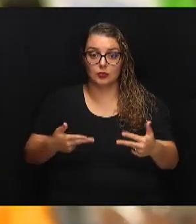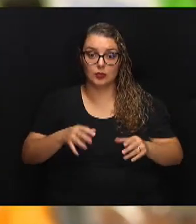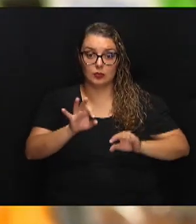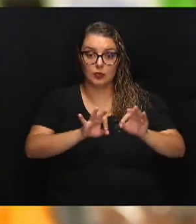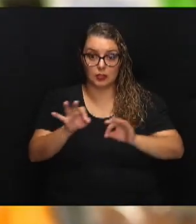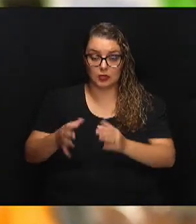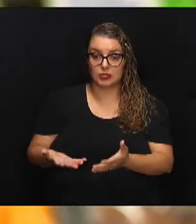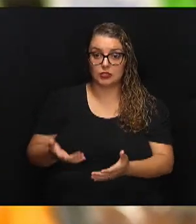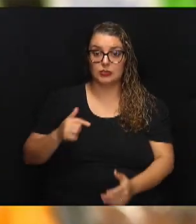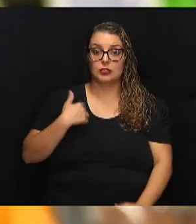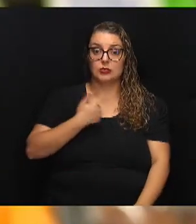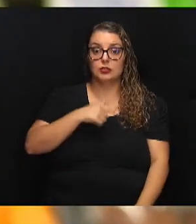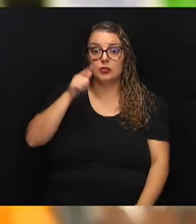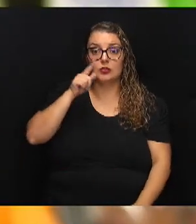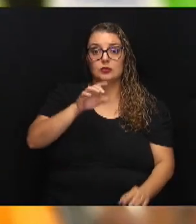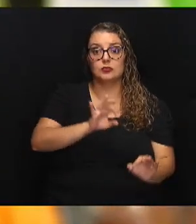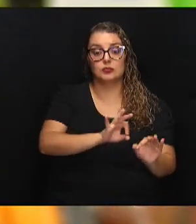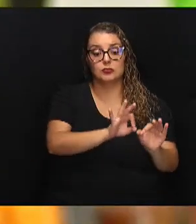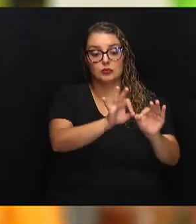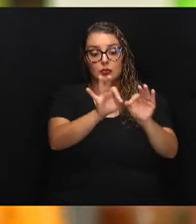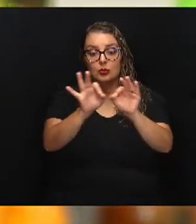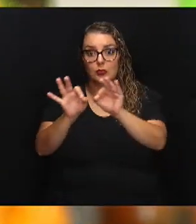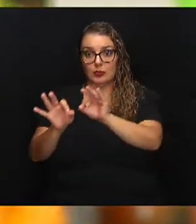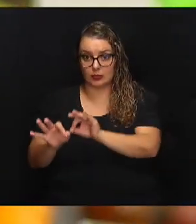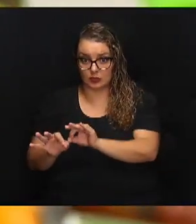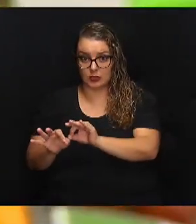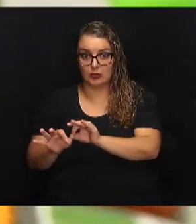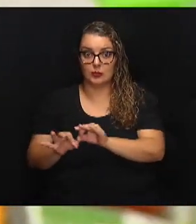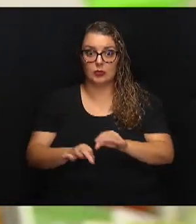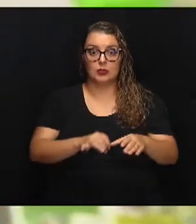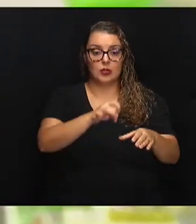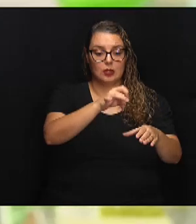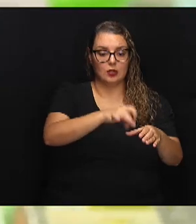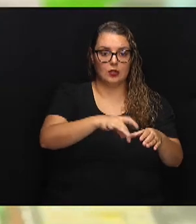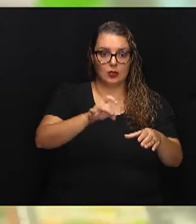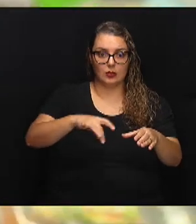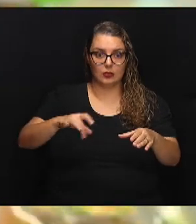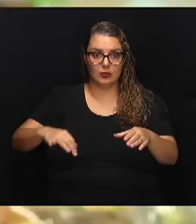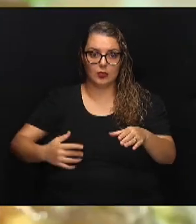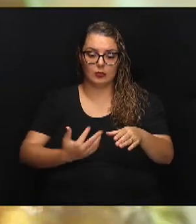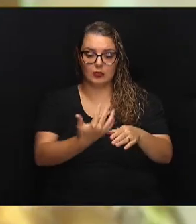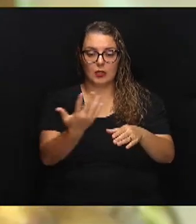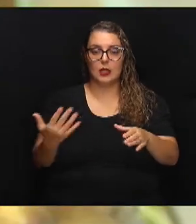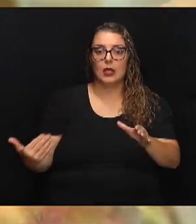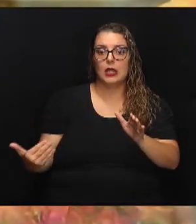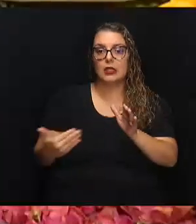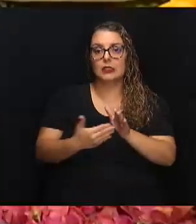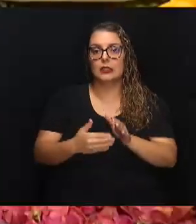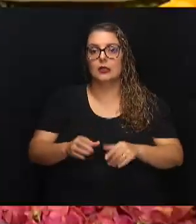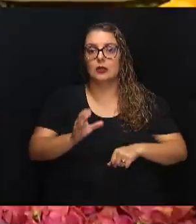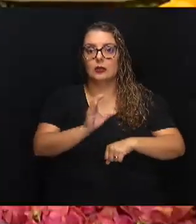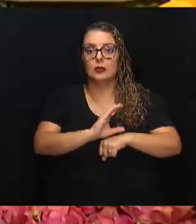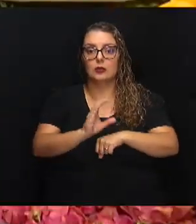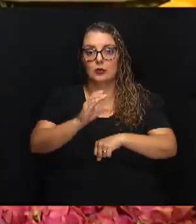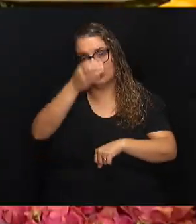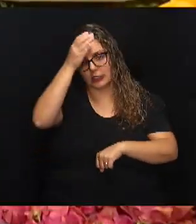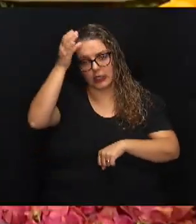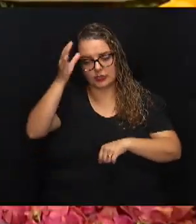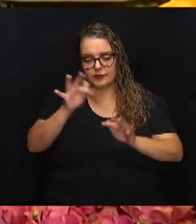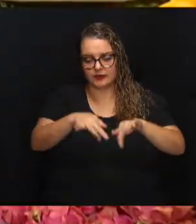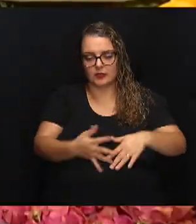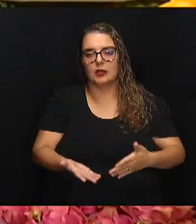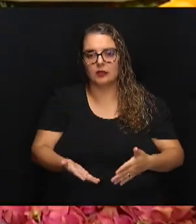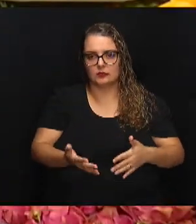que a gente consegue acompanhar o produto desde o plantio até no cliente final na banca, na área de venda. Então hoje o